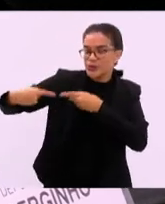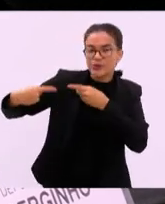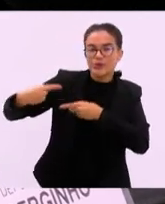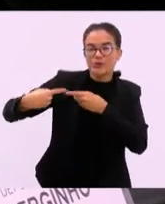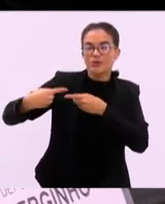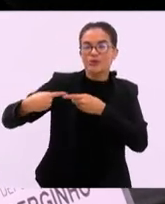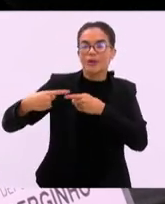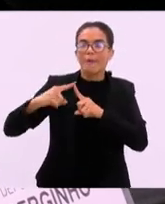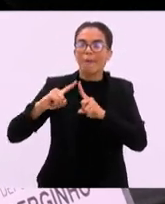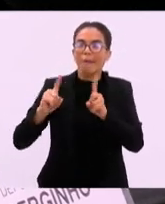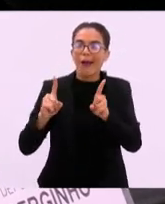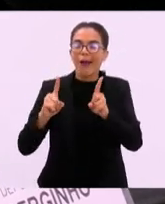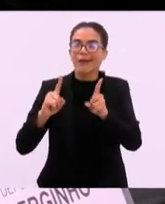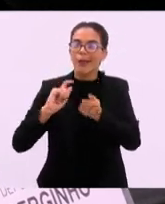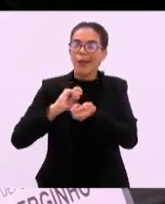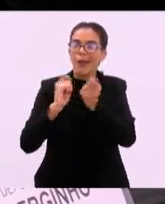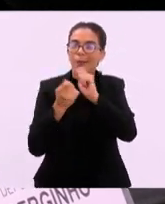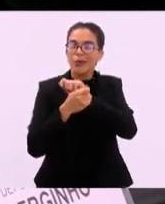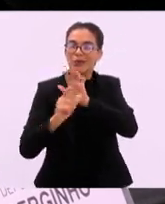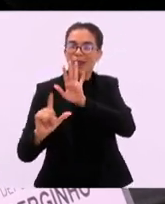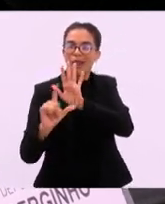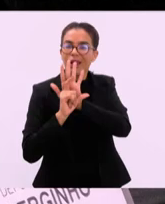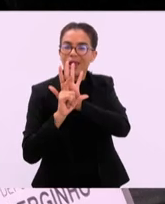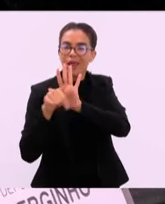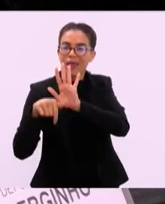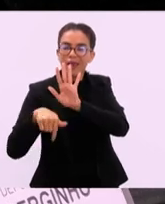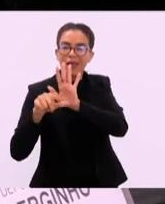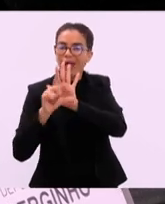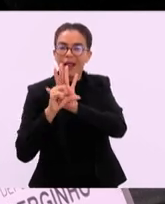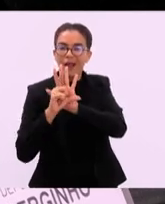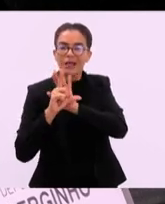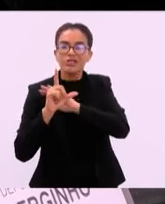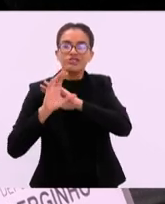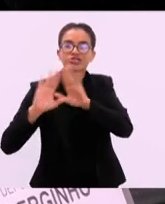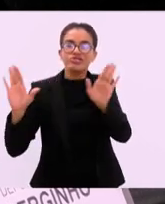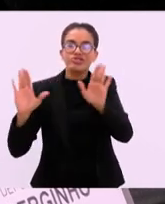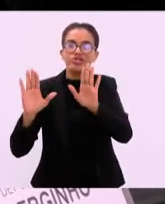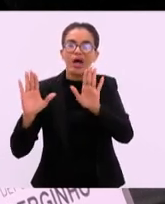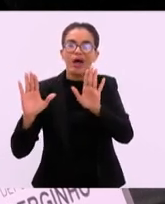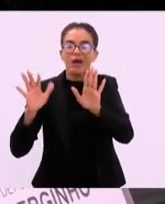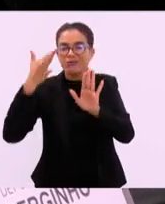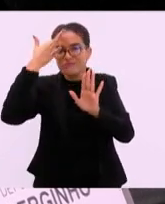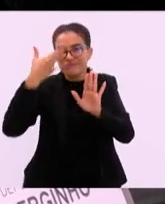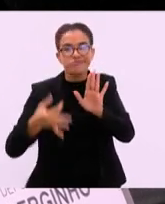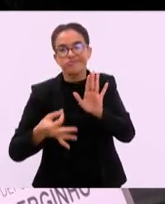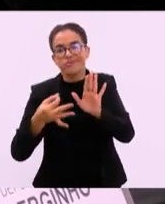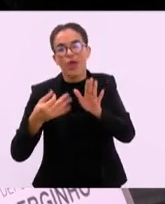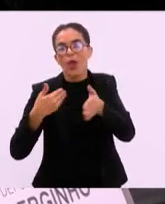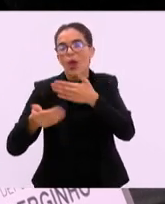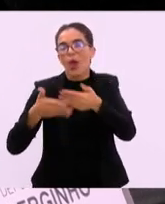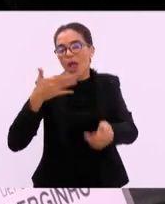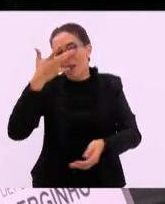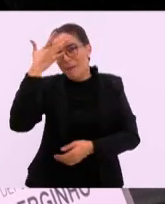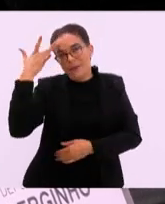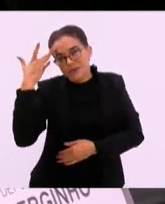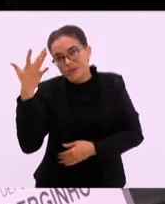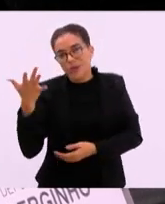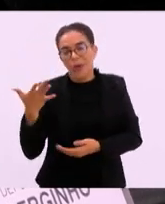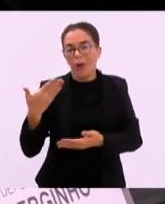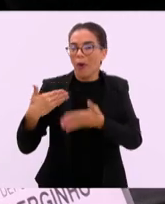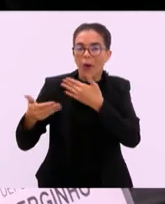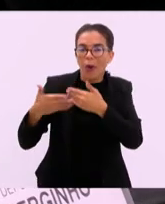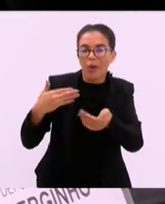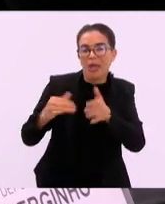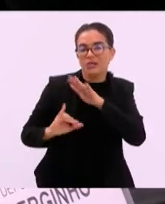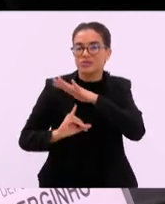consenso, mas depois que vira lei, essa lei está adstrita à interpretação de qualquer pessoa, de qualquer organismo,